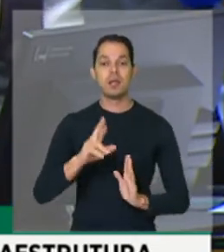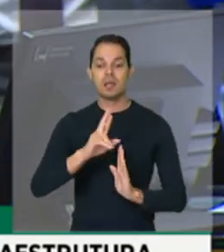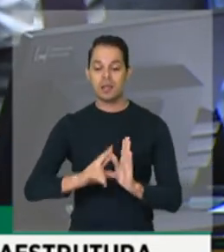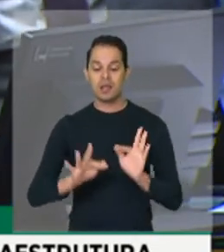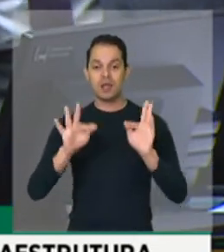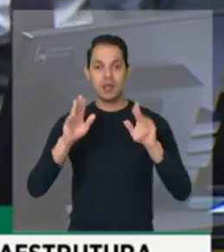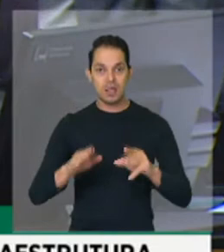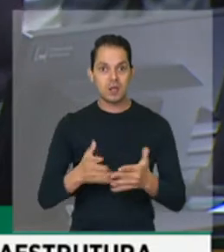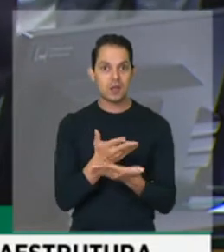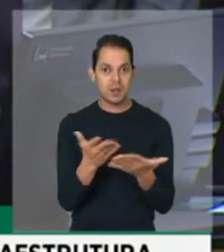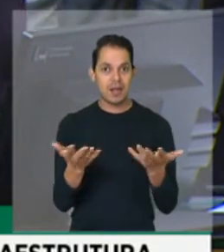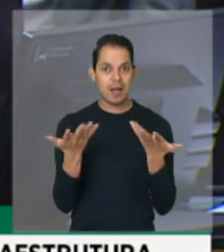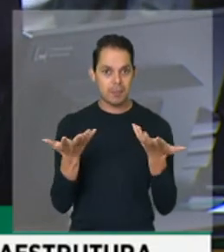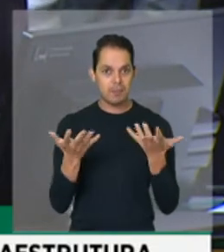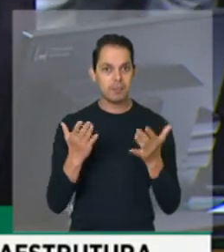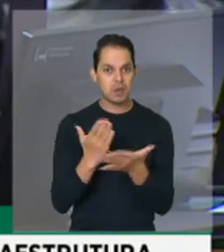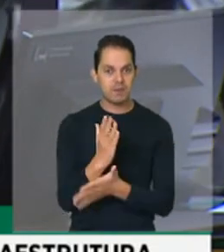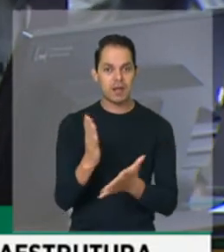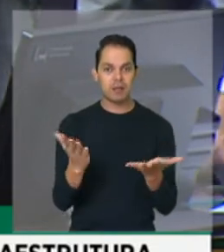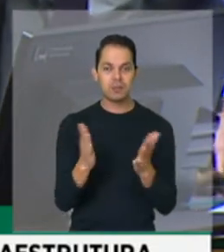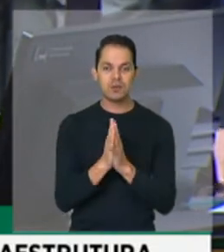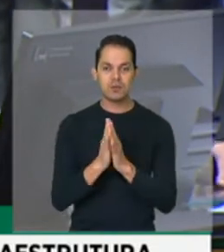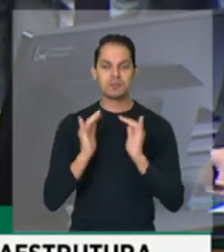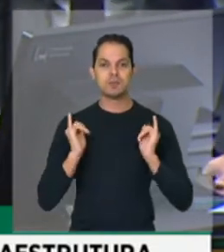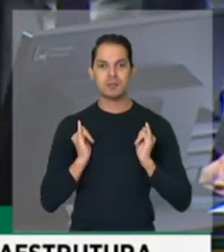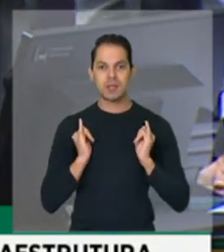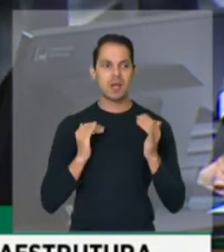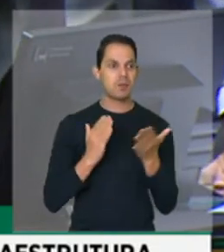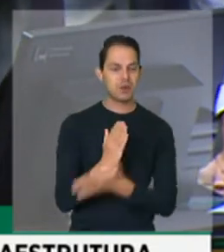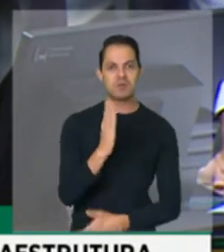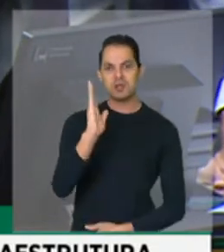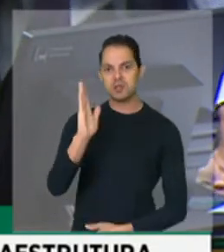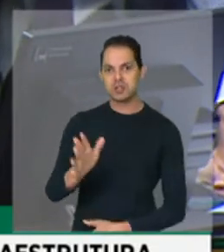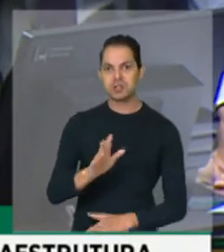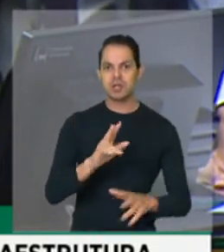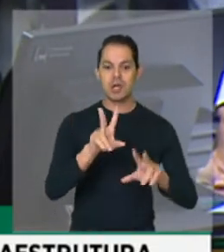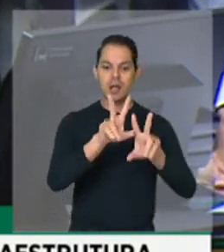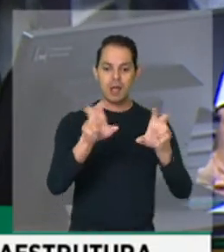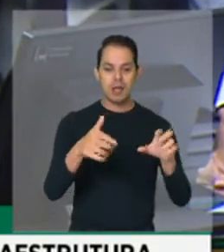que forem pela aprovação, permaneçam como se acha aprovada. A matéria vai